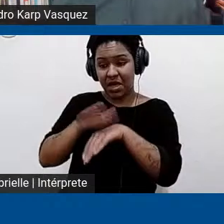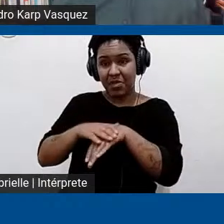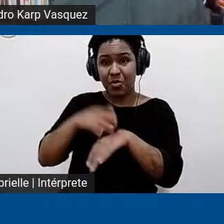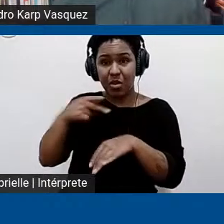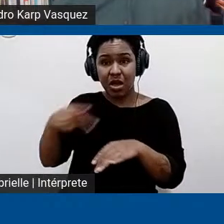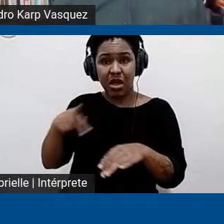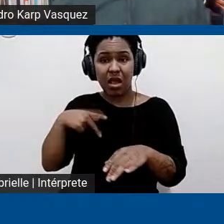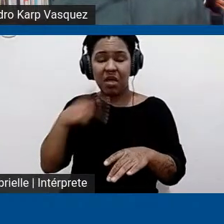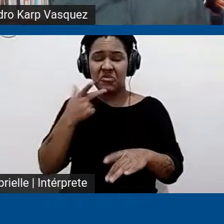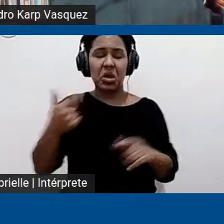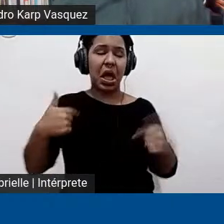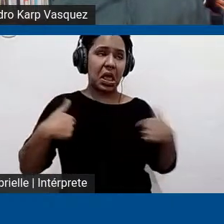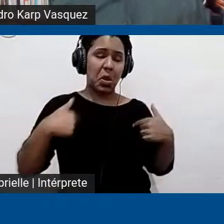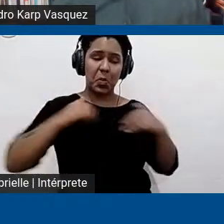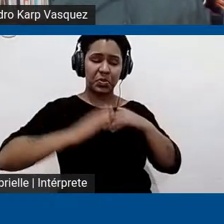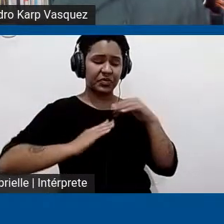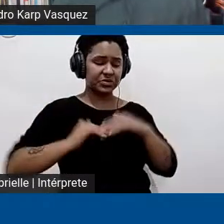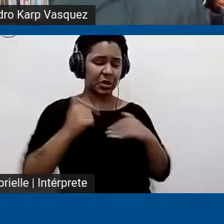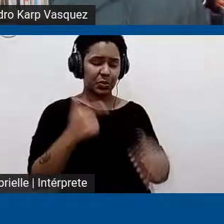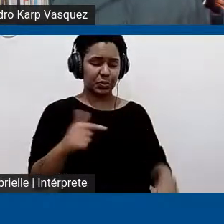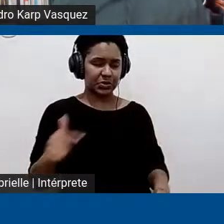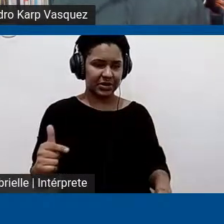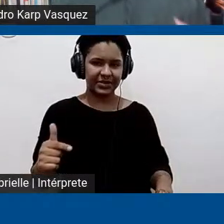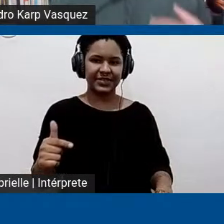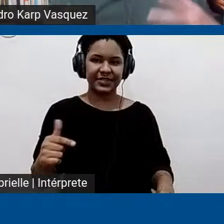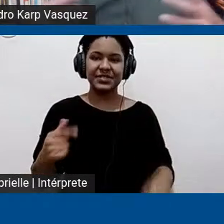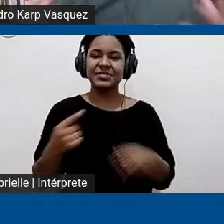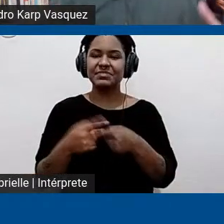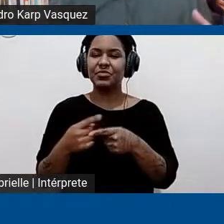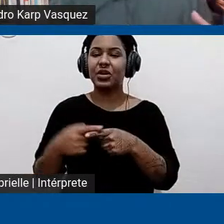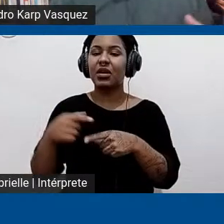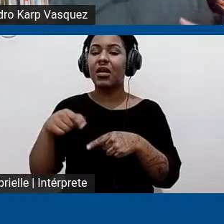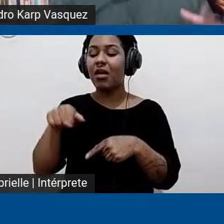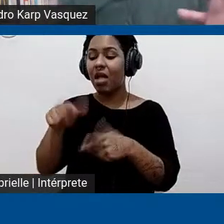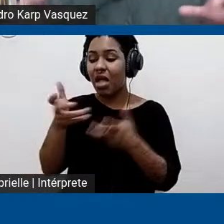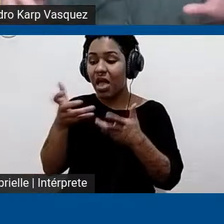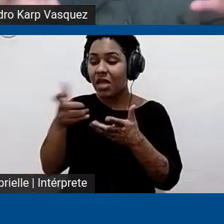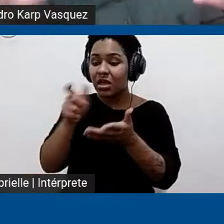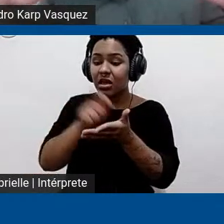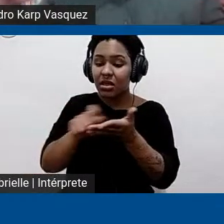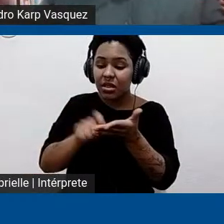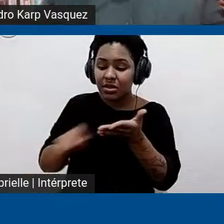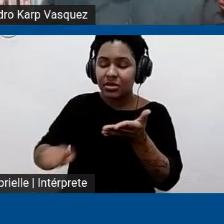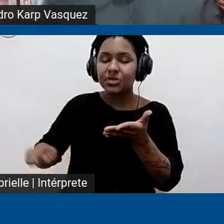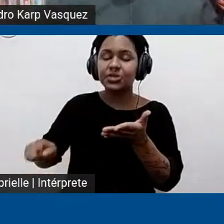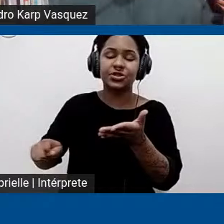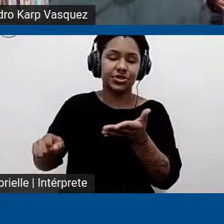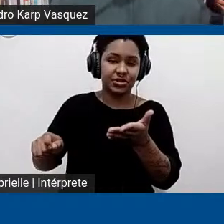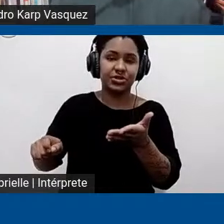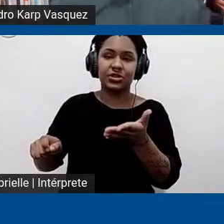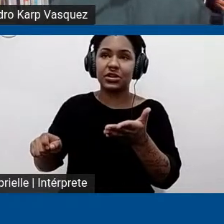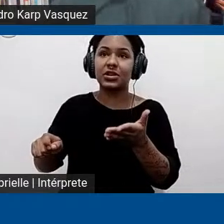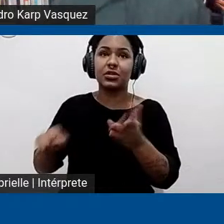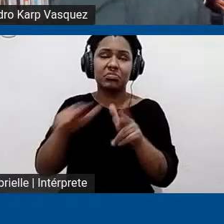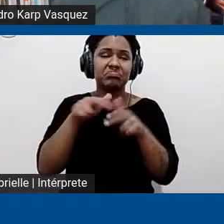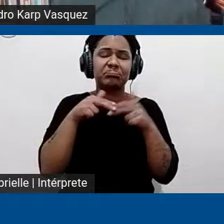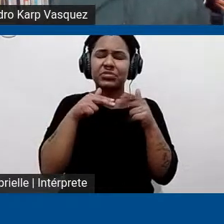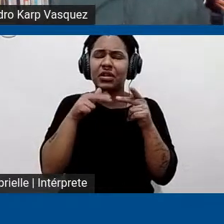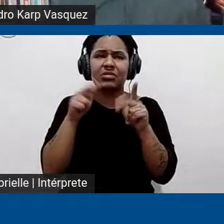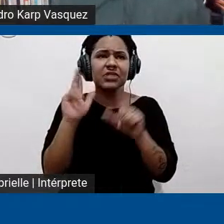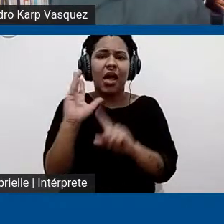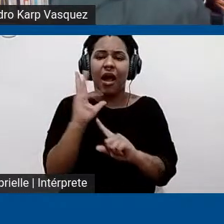como amadora porque ela queria fazer a escrita pela arte, né? Vamos dizer